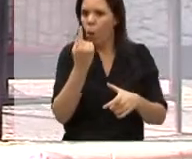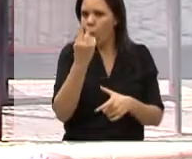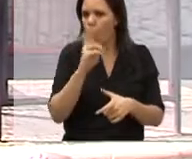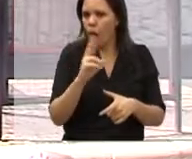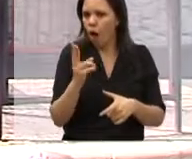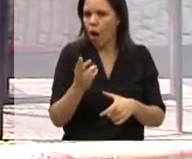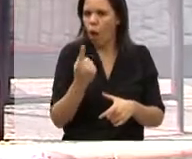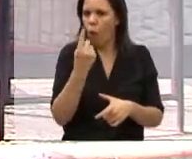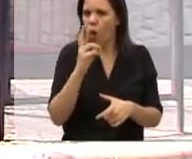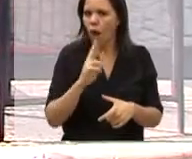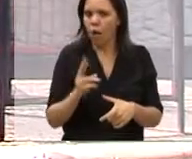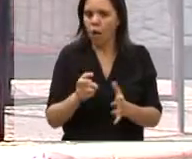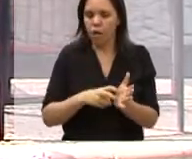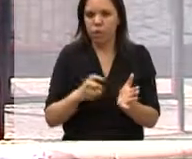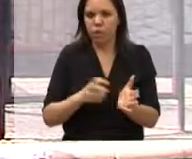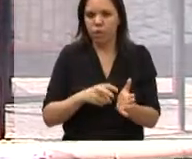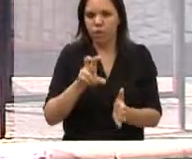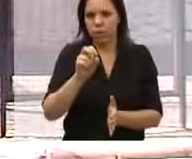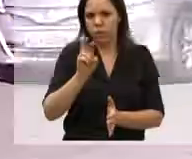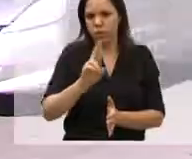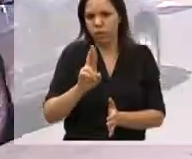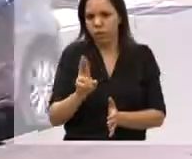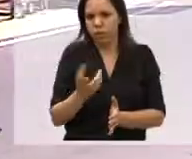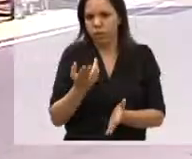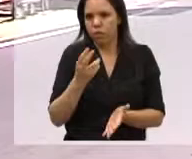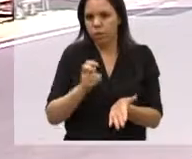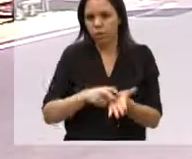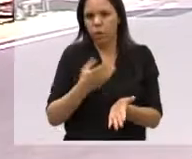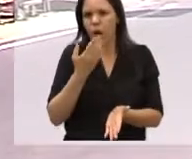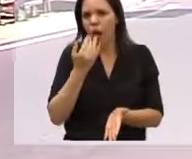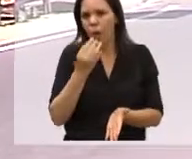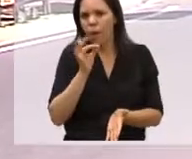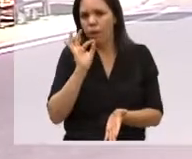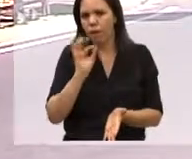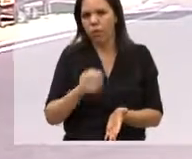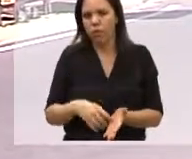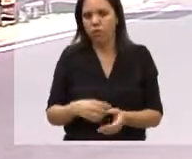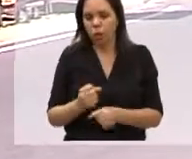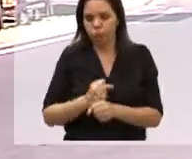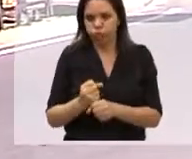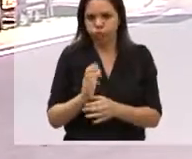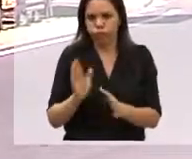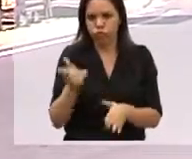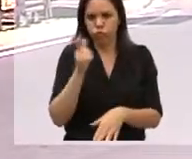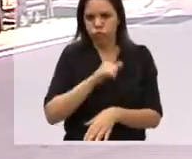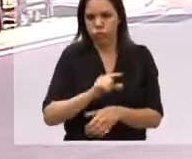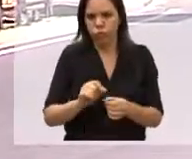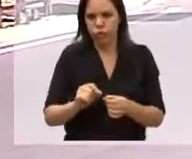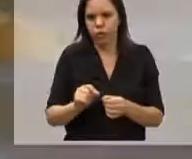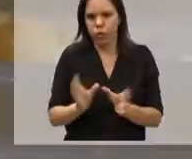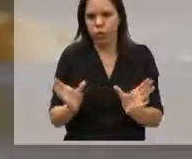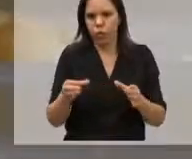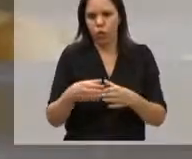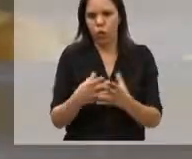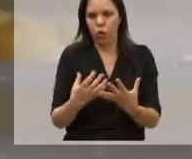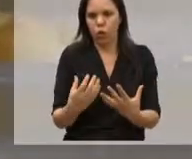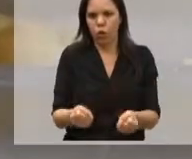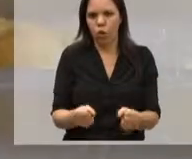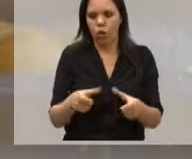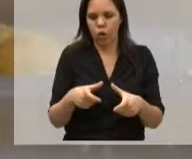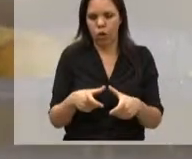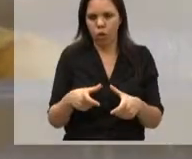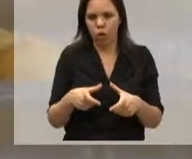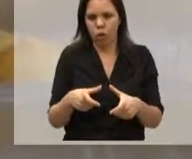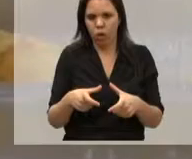R$1 e café da manhã 50 centavos, já há alguns anos. Então veja, nós conseguimos fazer com que um grupo assumisse o Bom